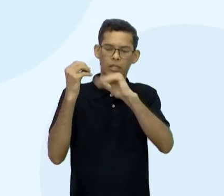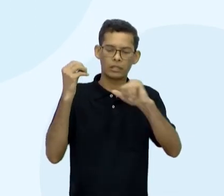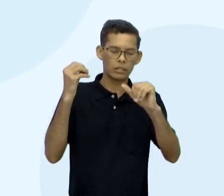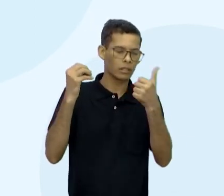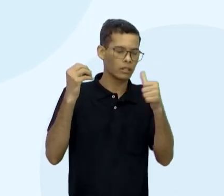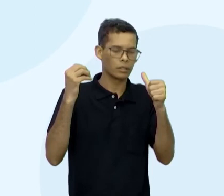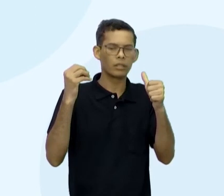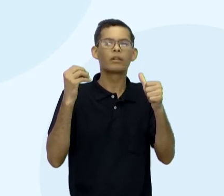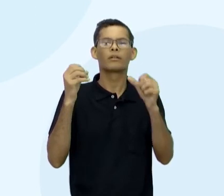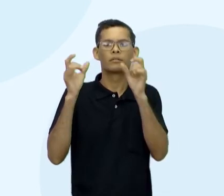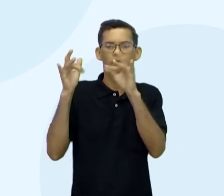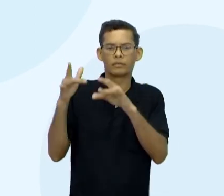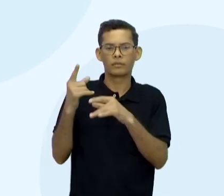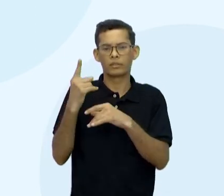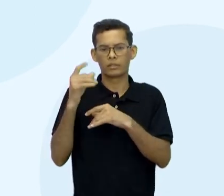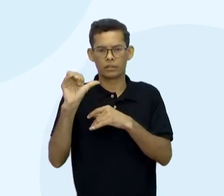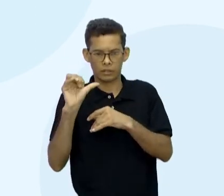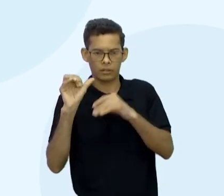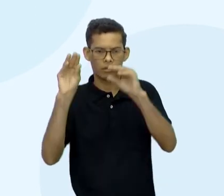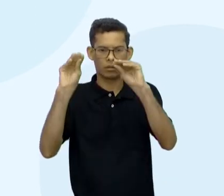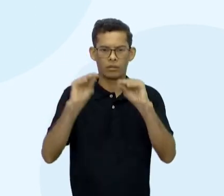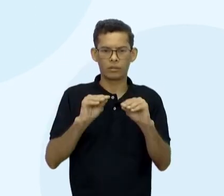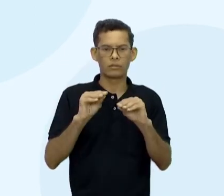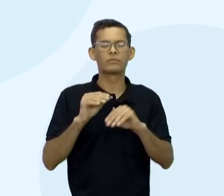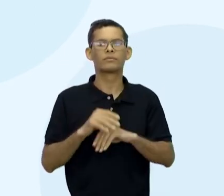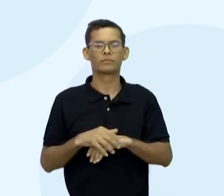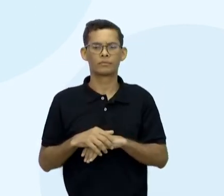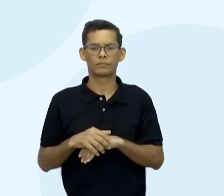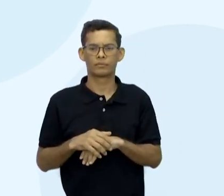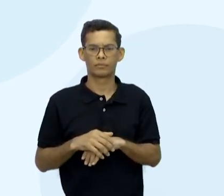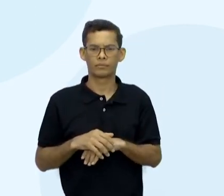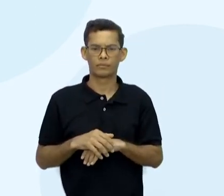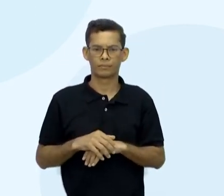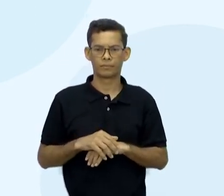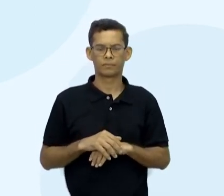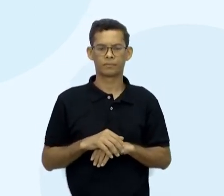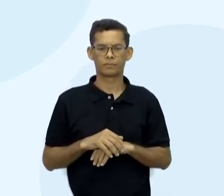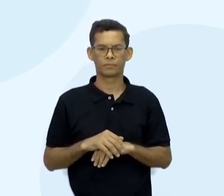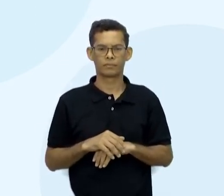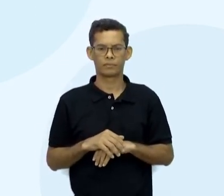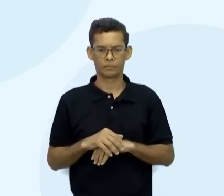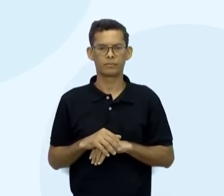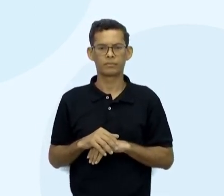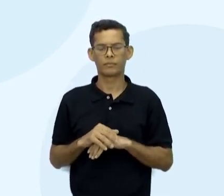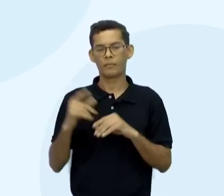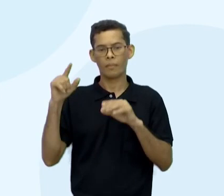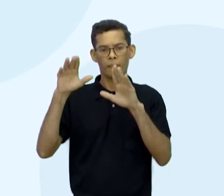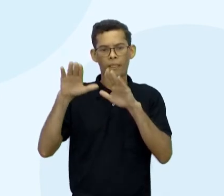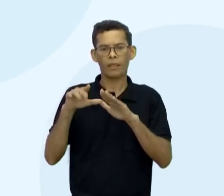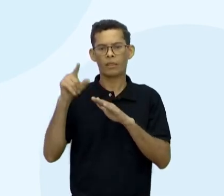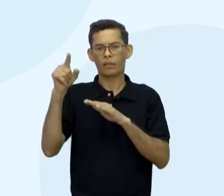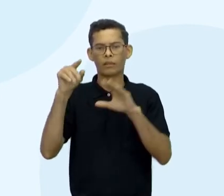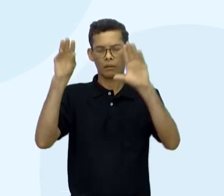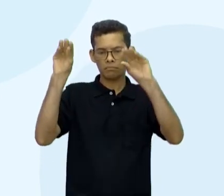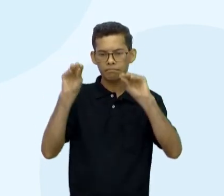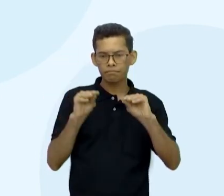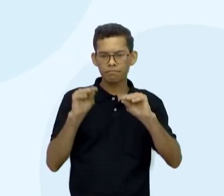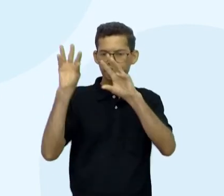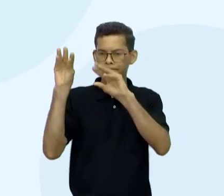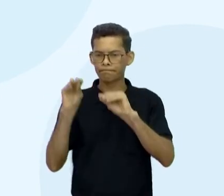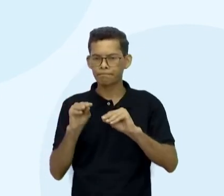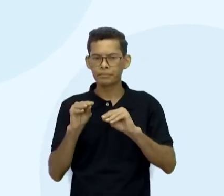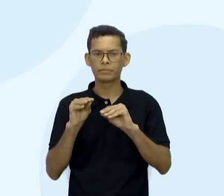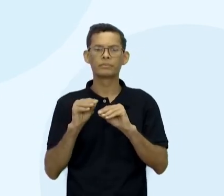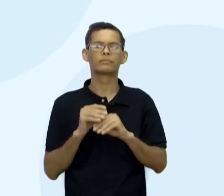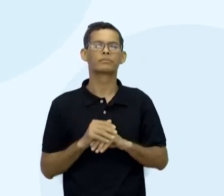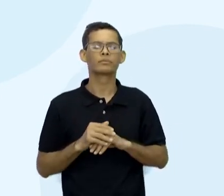300 ao cubo. Aqui eu só mantenho a multiplicação aqui, certo? Está aqui 10 a 9 aqui ao cubo. E aí,